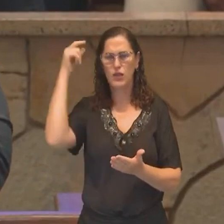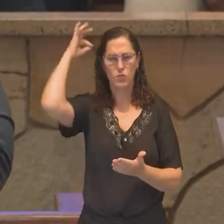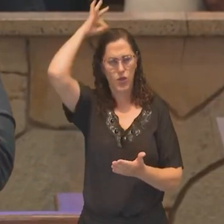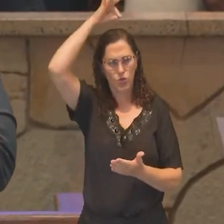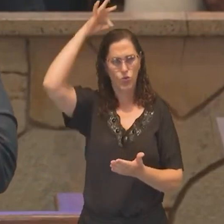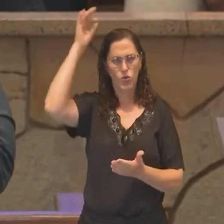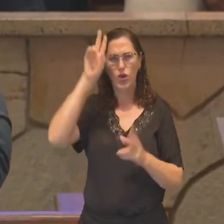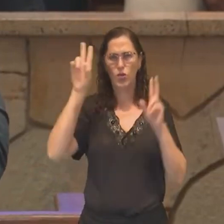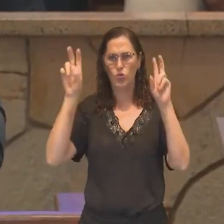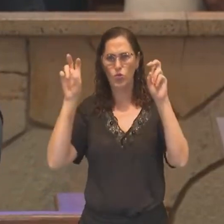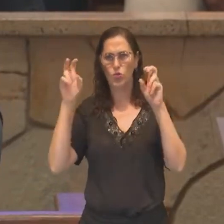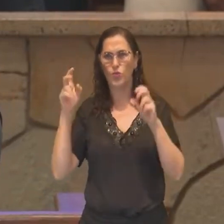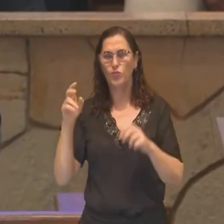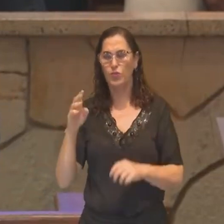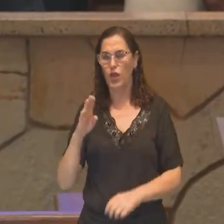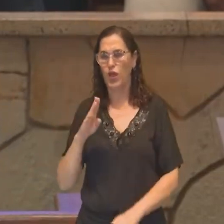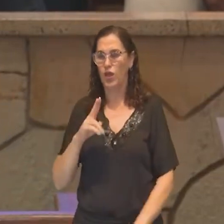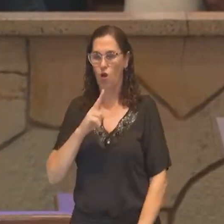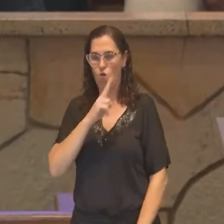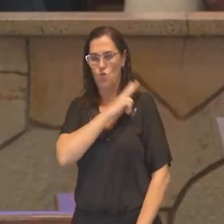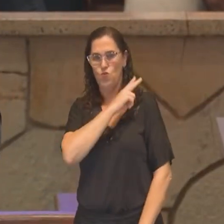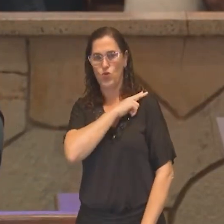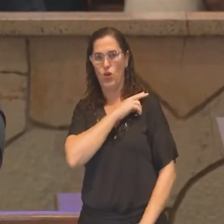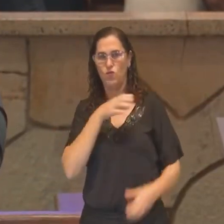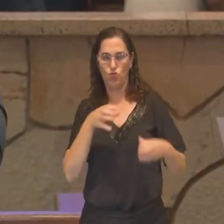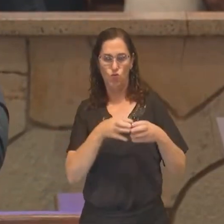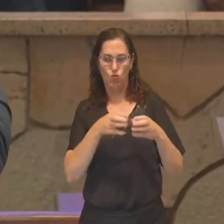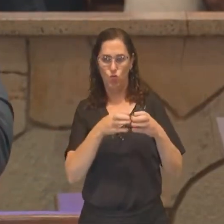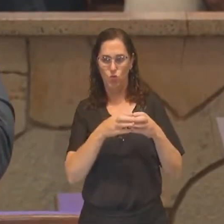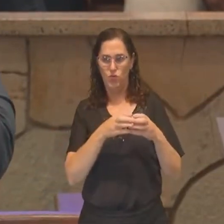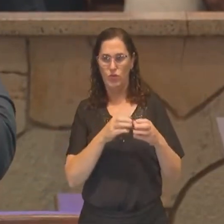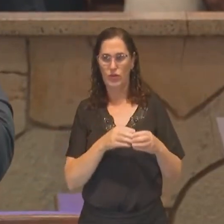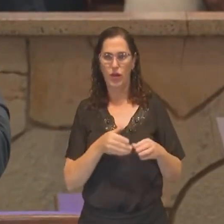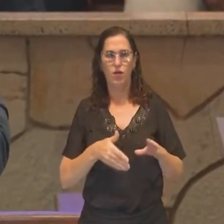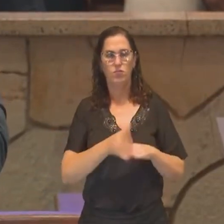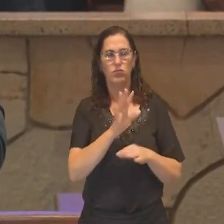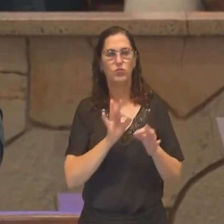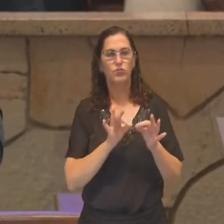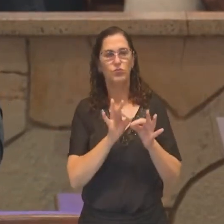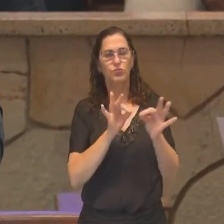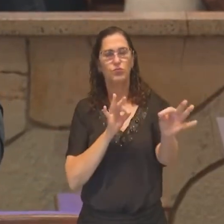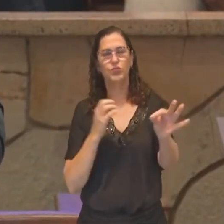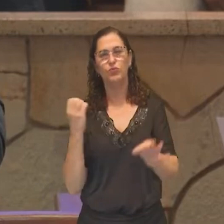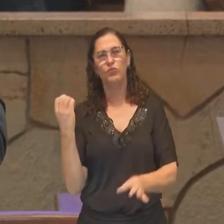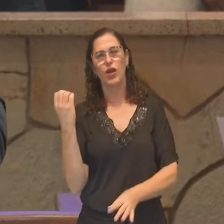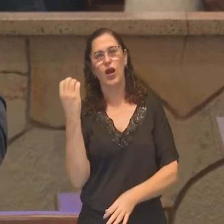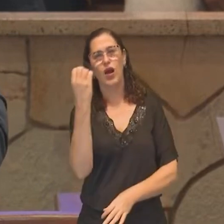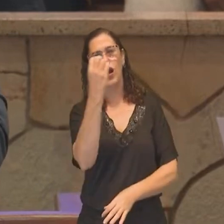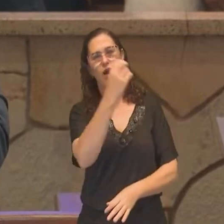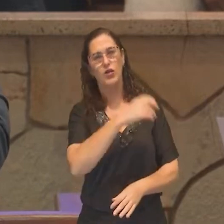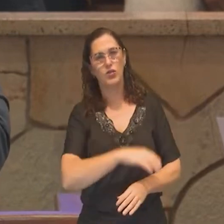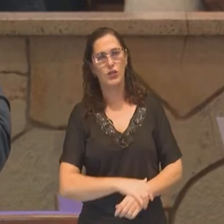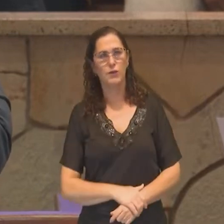diz que o chefe de uma tribo saiu para fazer uma longa viagem.